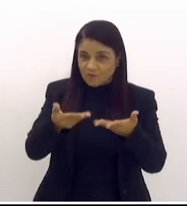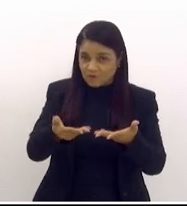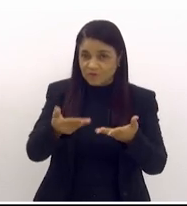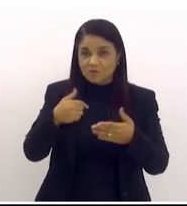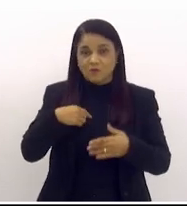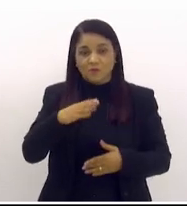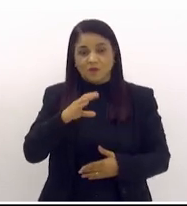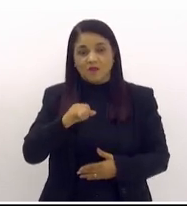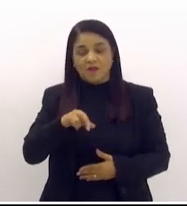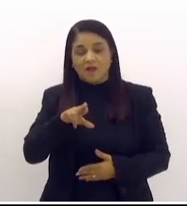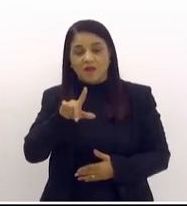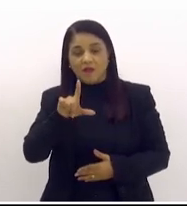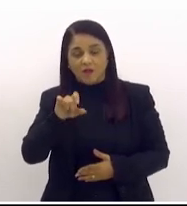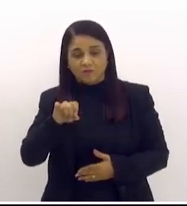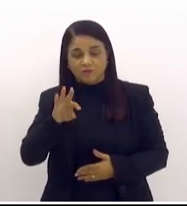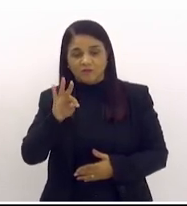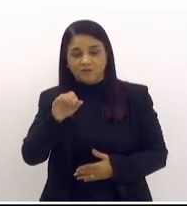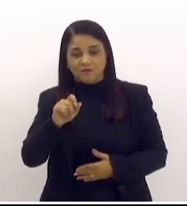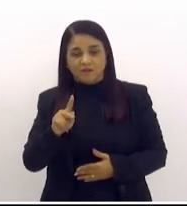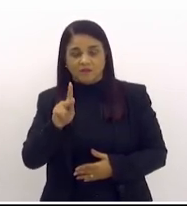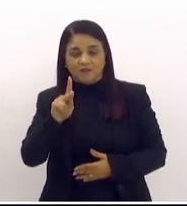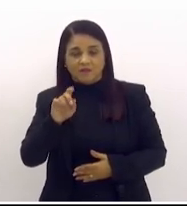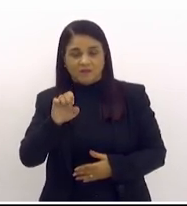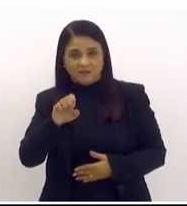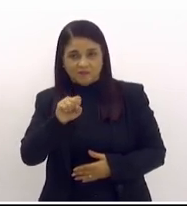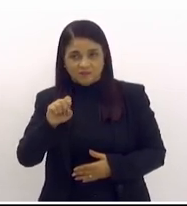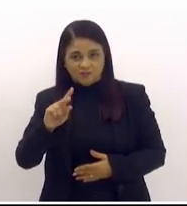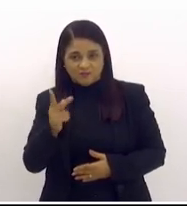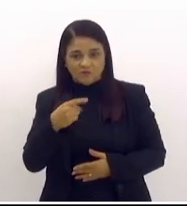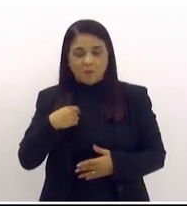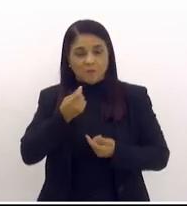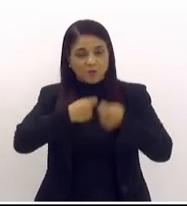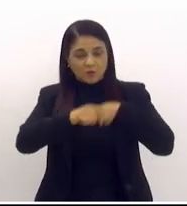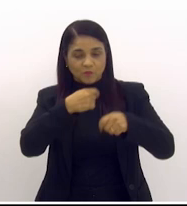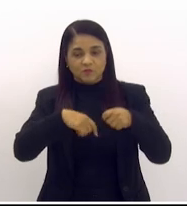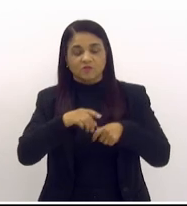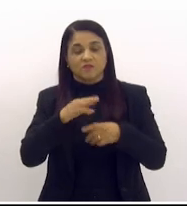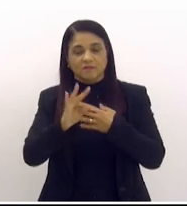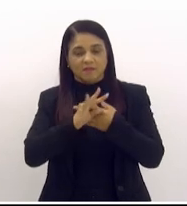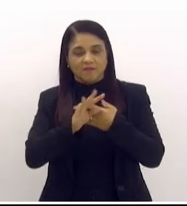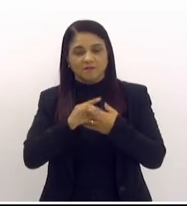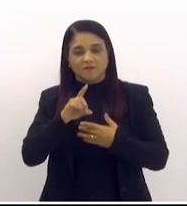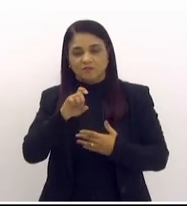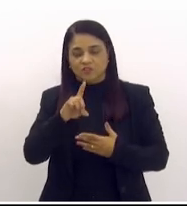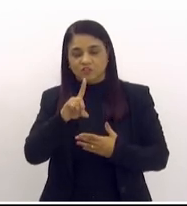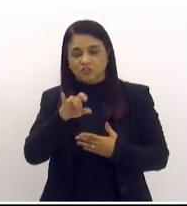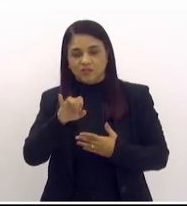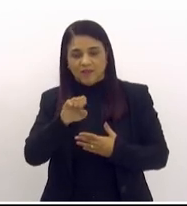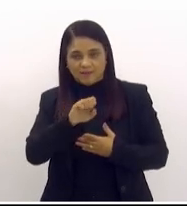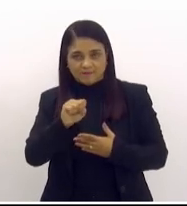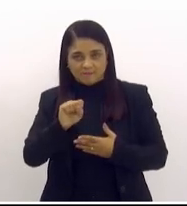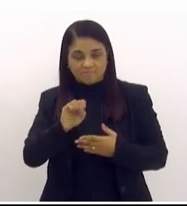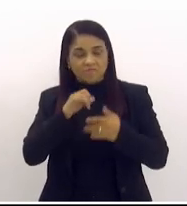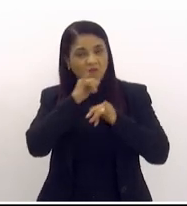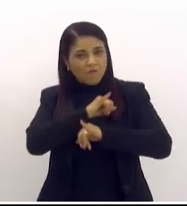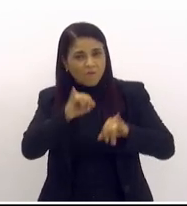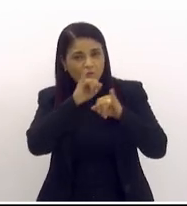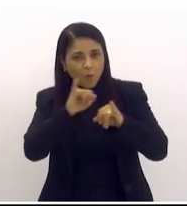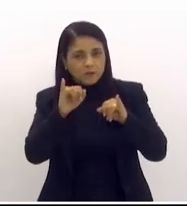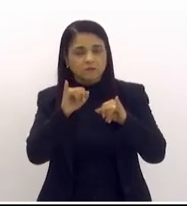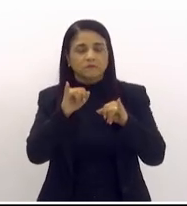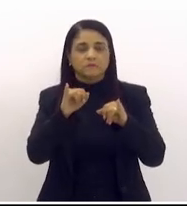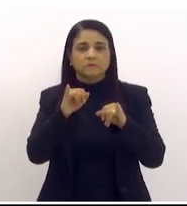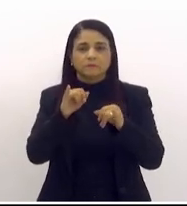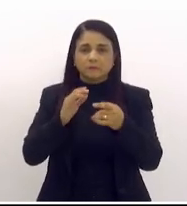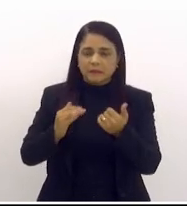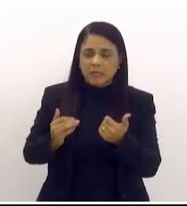nome é Carlos takach eu sou economista do J na subs do cind Pet F E aí vem aqui trazer algumas informações para contribuir